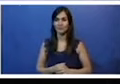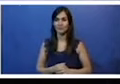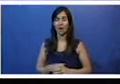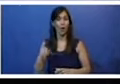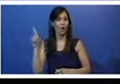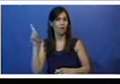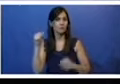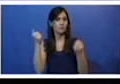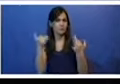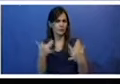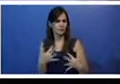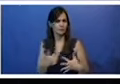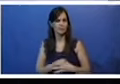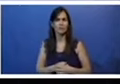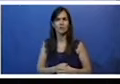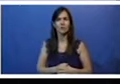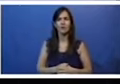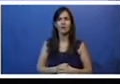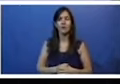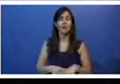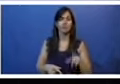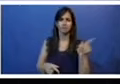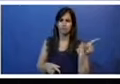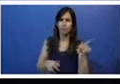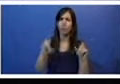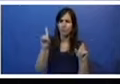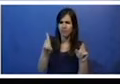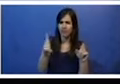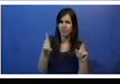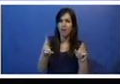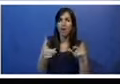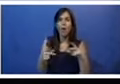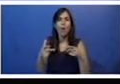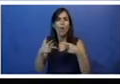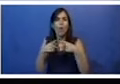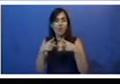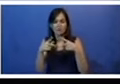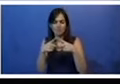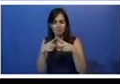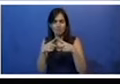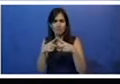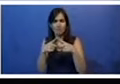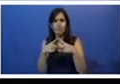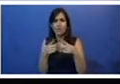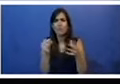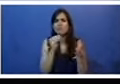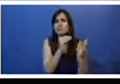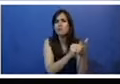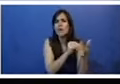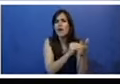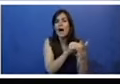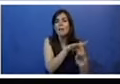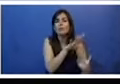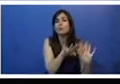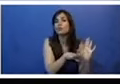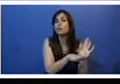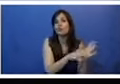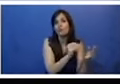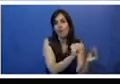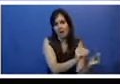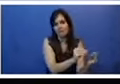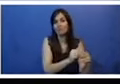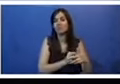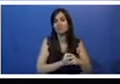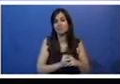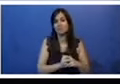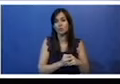a explicação no caso do item d o lozango não cabe um número inteiro de vezes